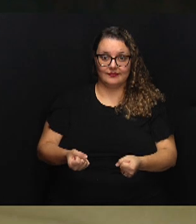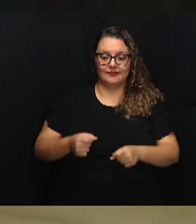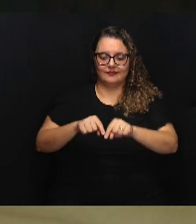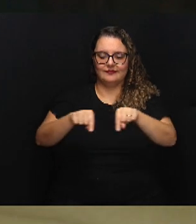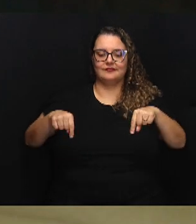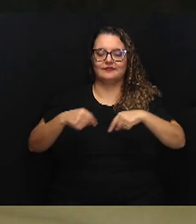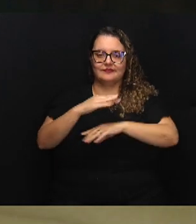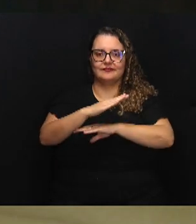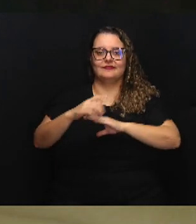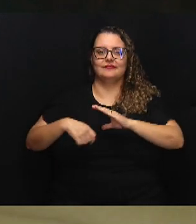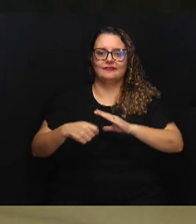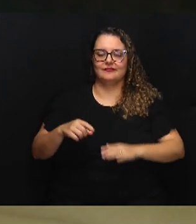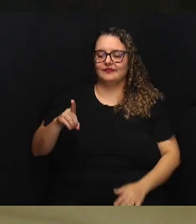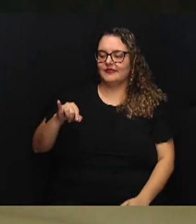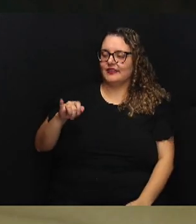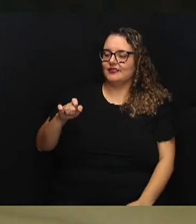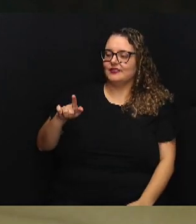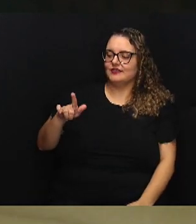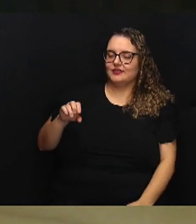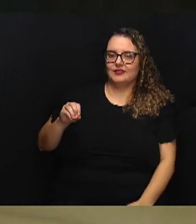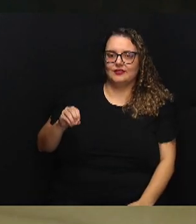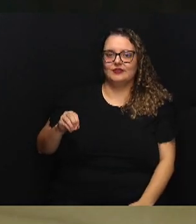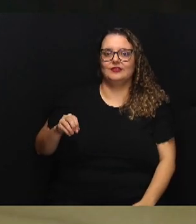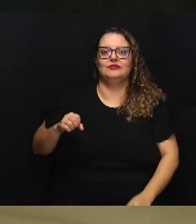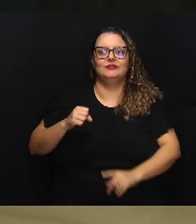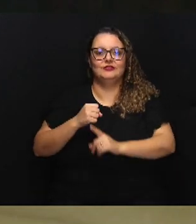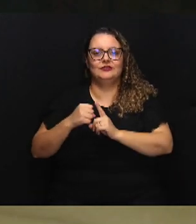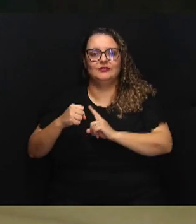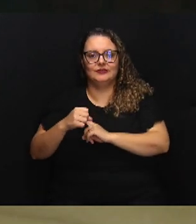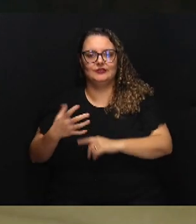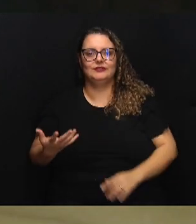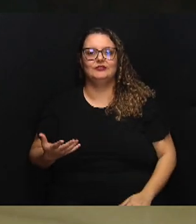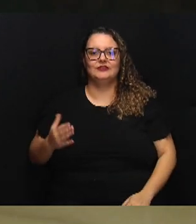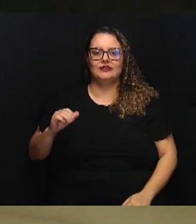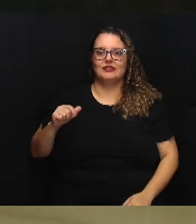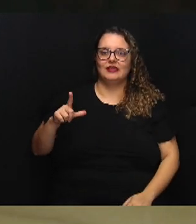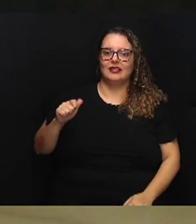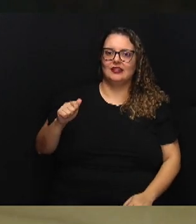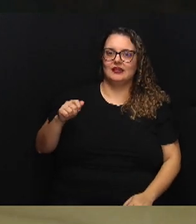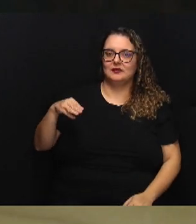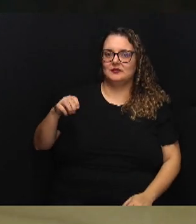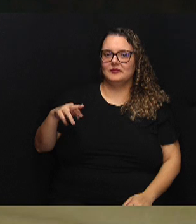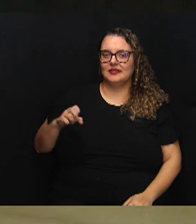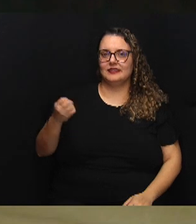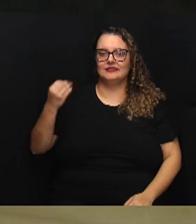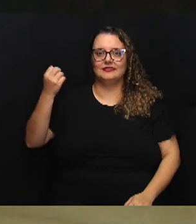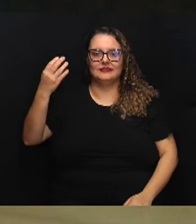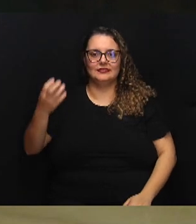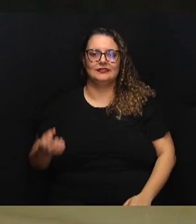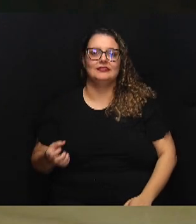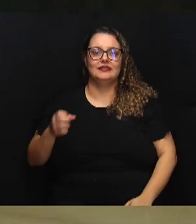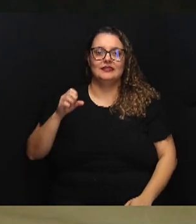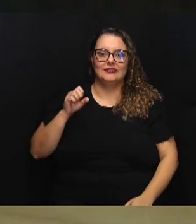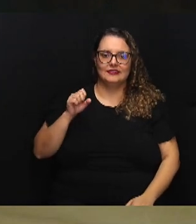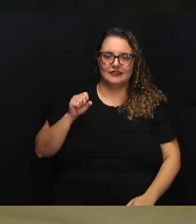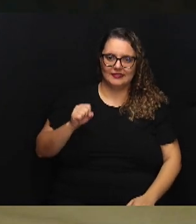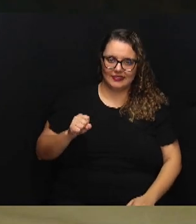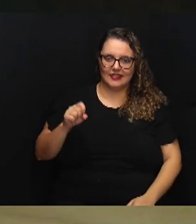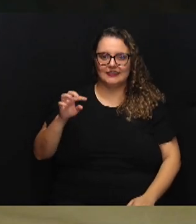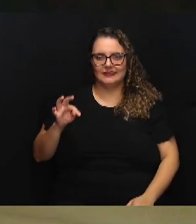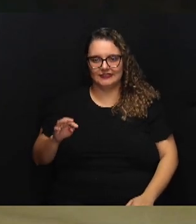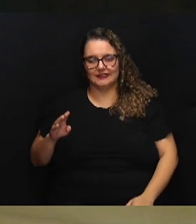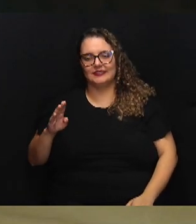estúdio o Diego Leme de Souza, sócio proprietário da Calamares Viagens e da